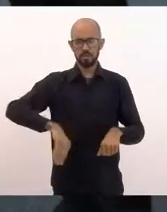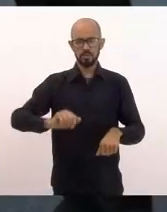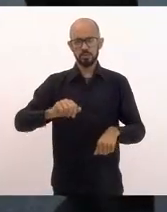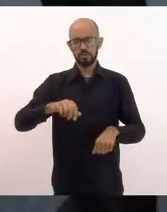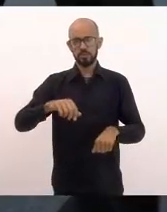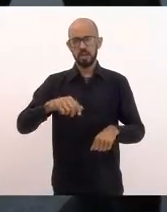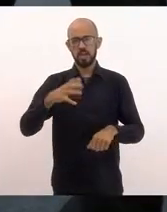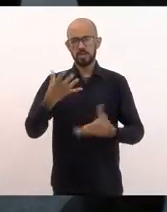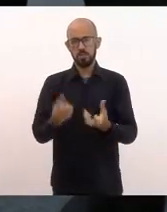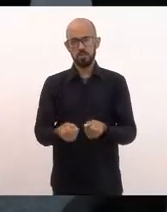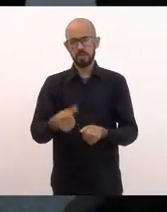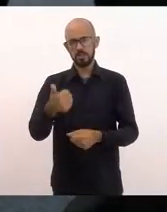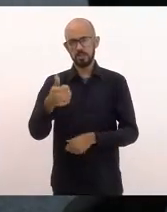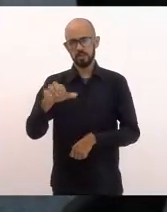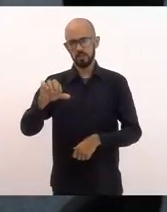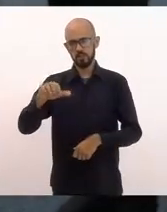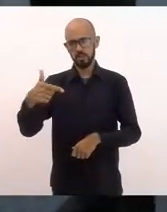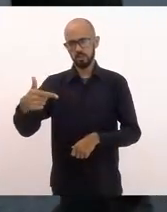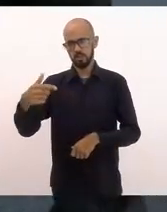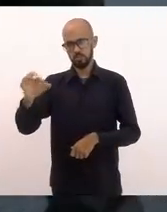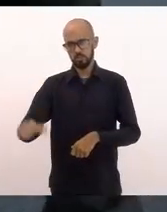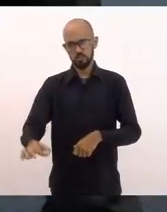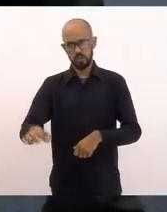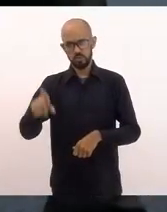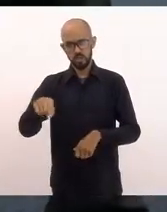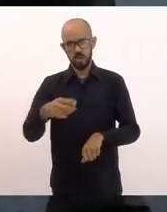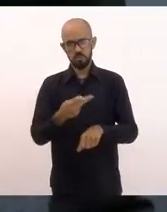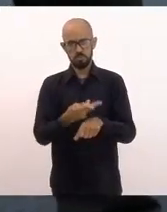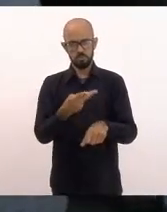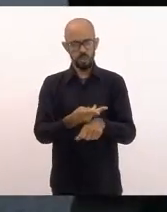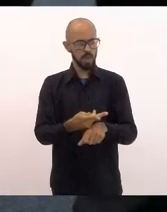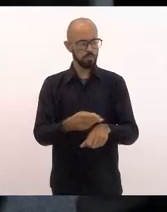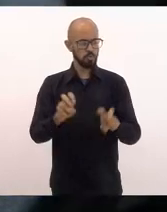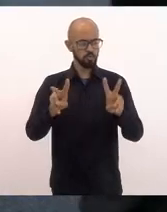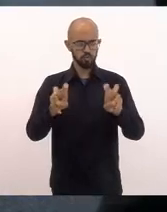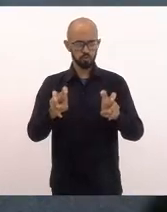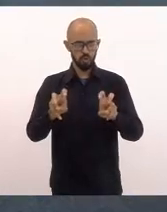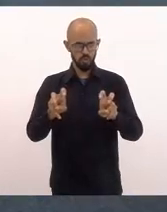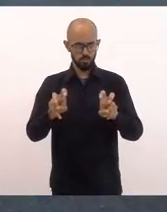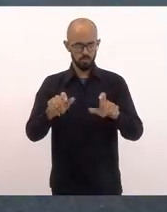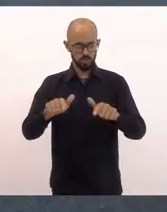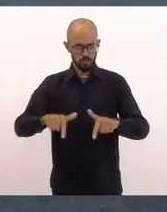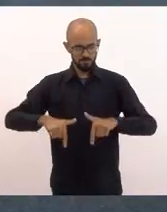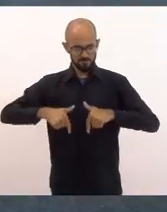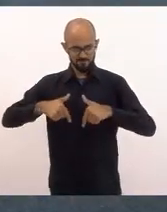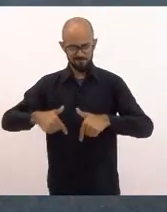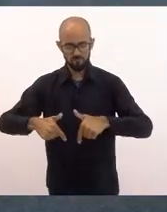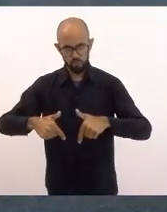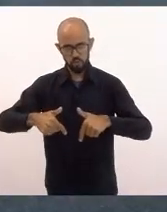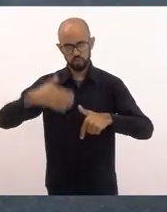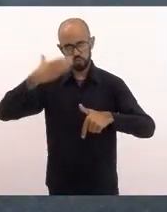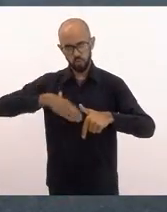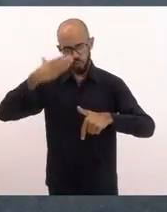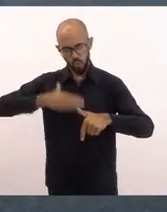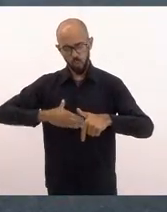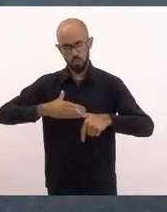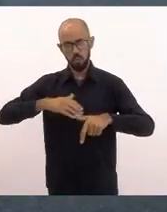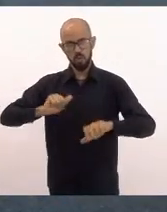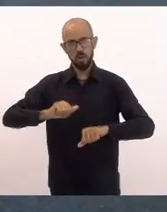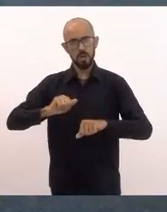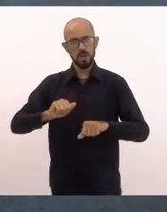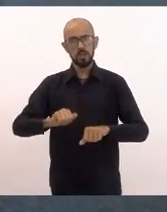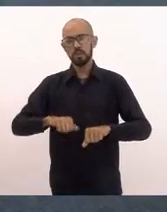192%. Afinal, é uma gratificação relativa a esforço físico. E, mais do que